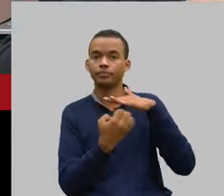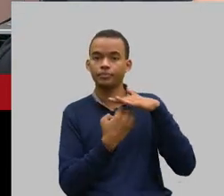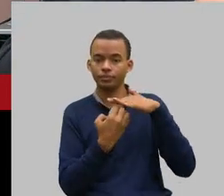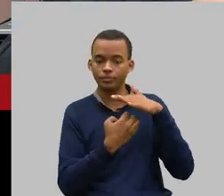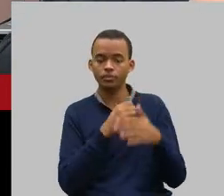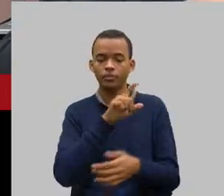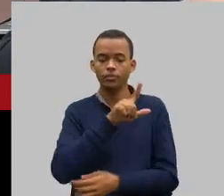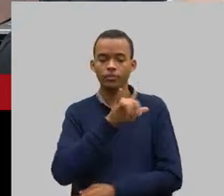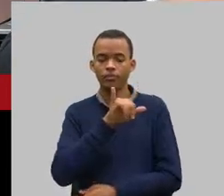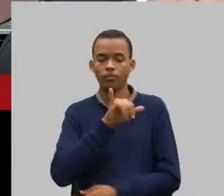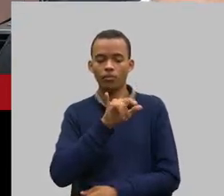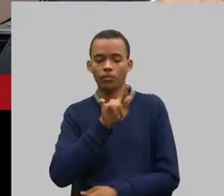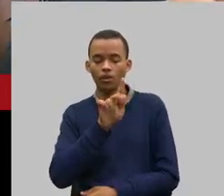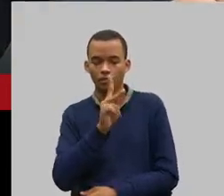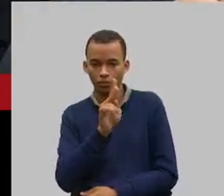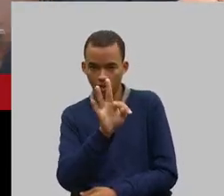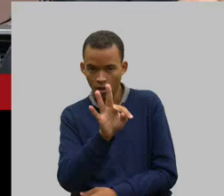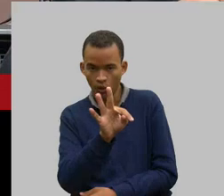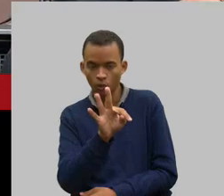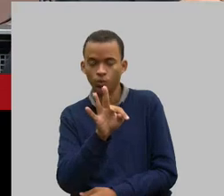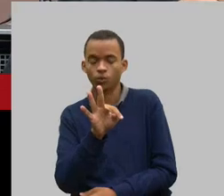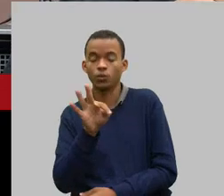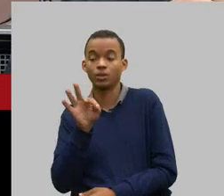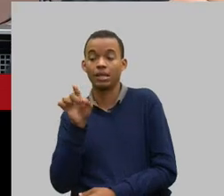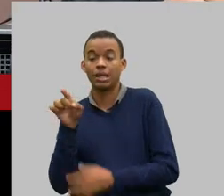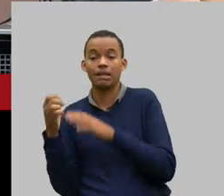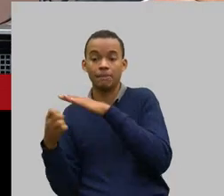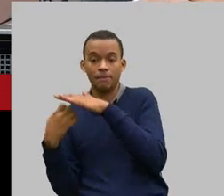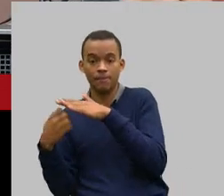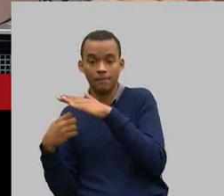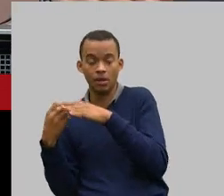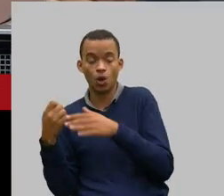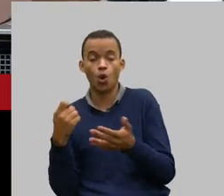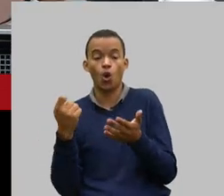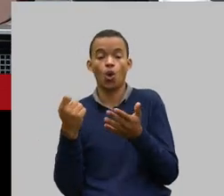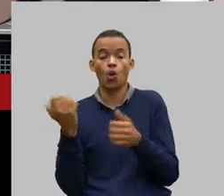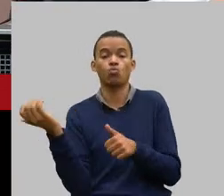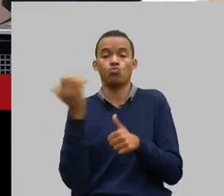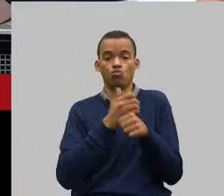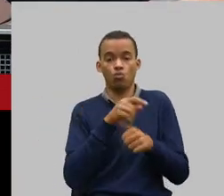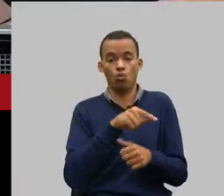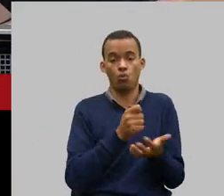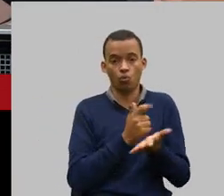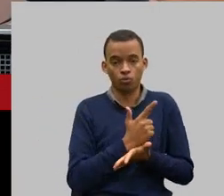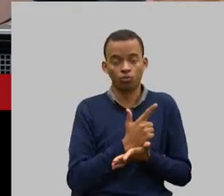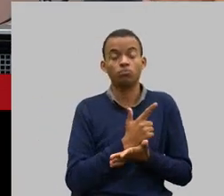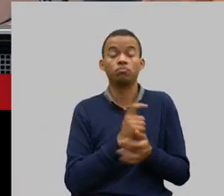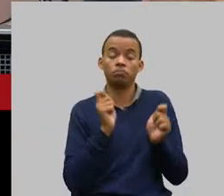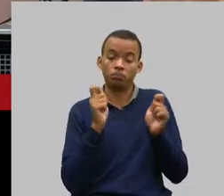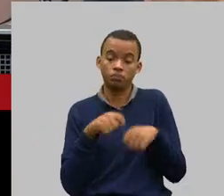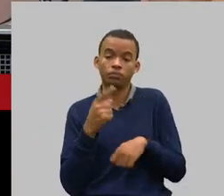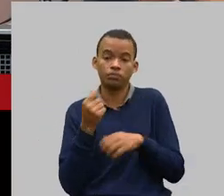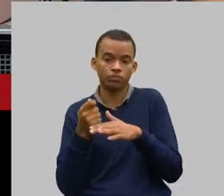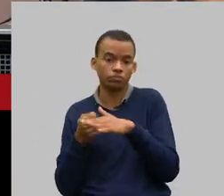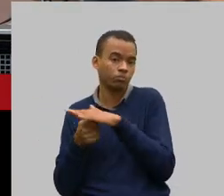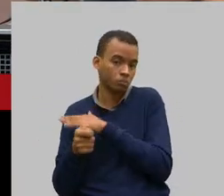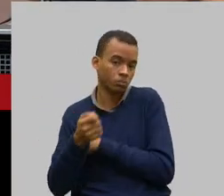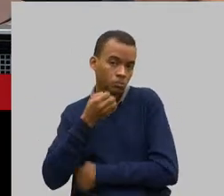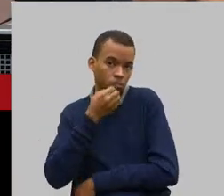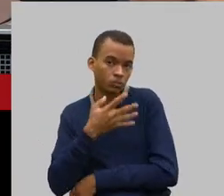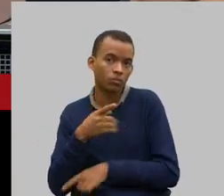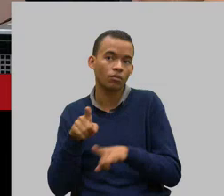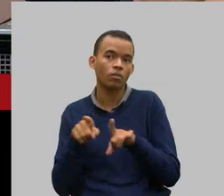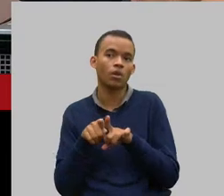enxergou ali um bom investimento é as é as interferências não